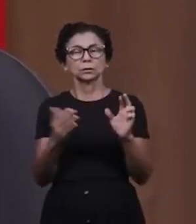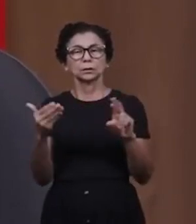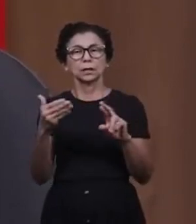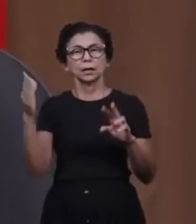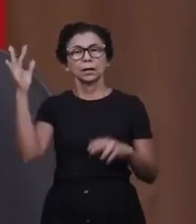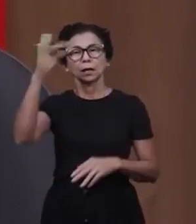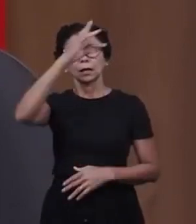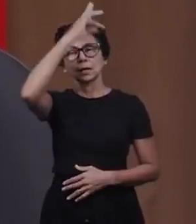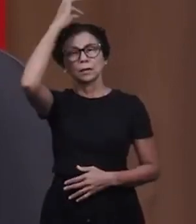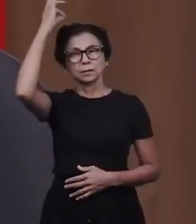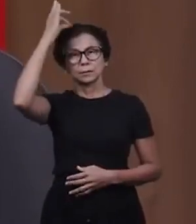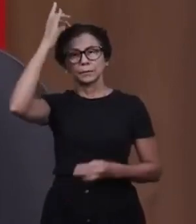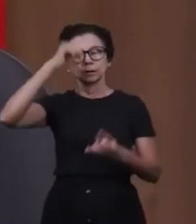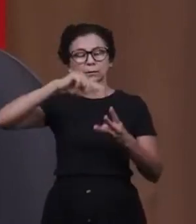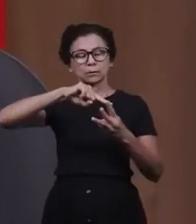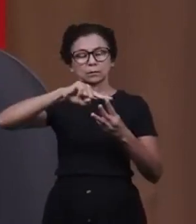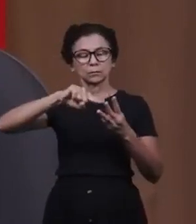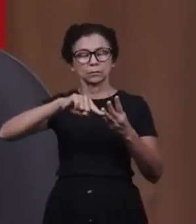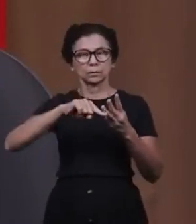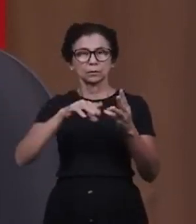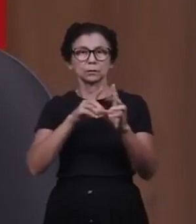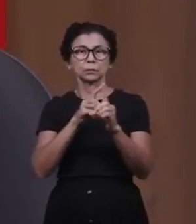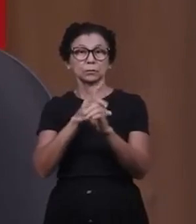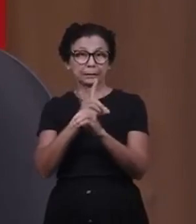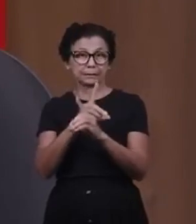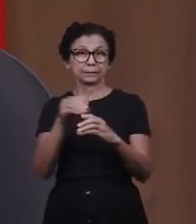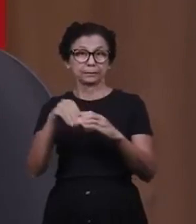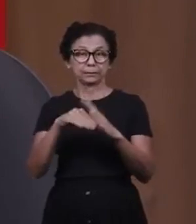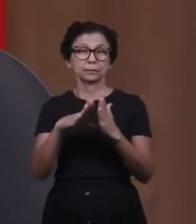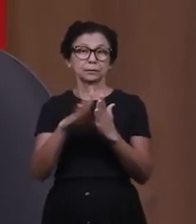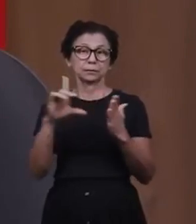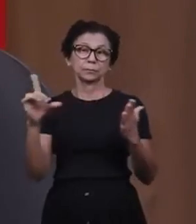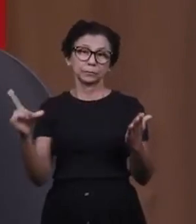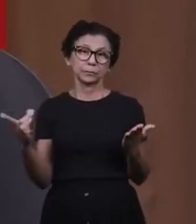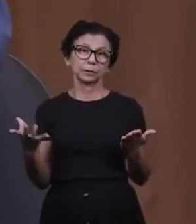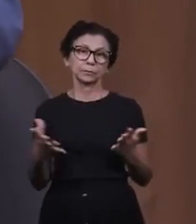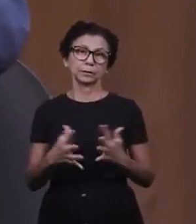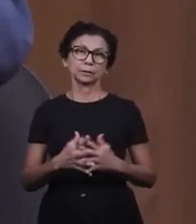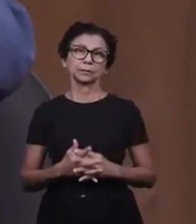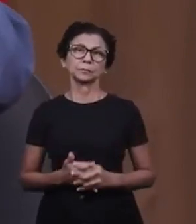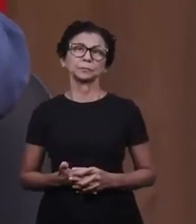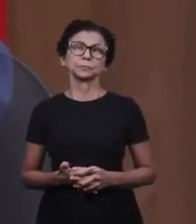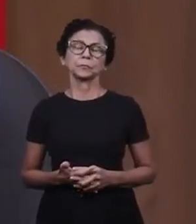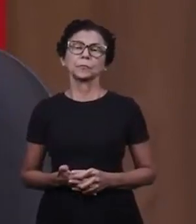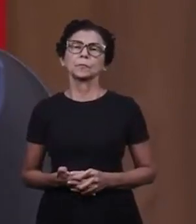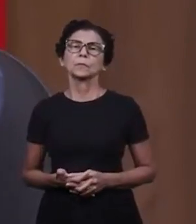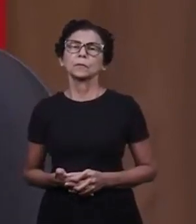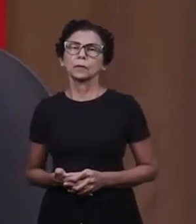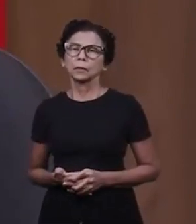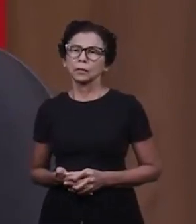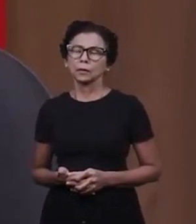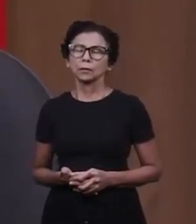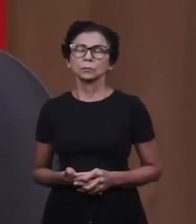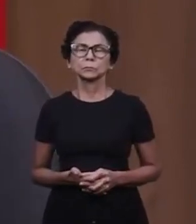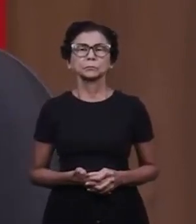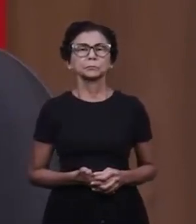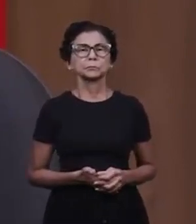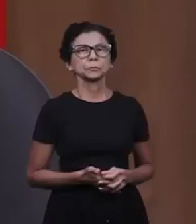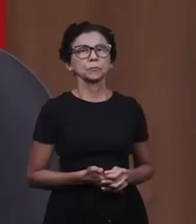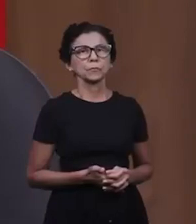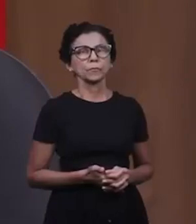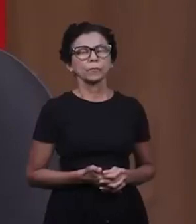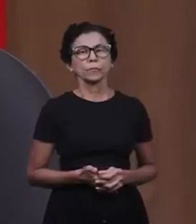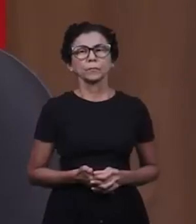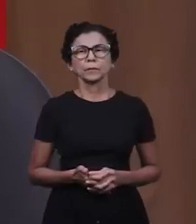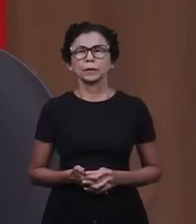3 doutrinas que estão na Bíblia, é claro que estão aquelas que todos aceitam, como eu falei agora a princípio, que é